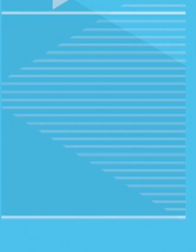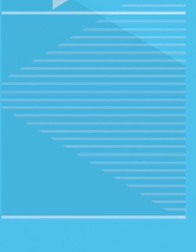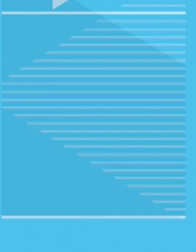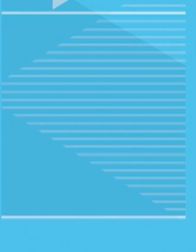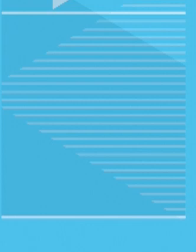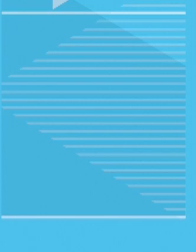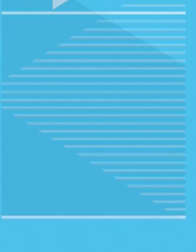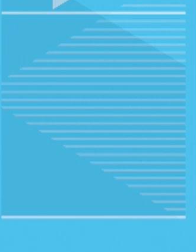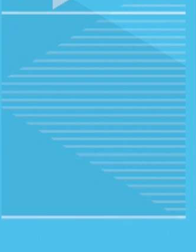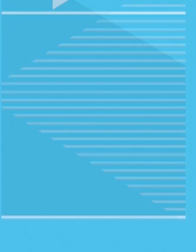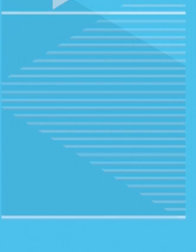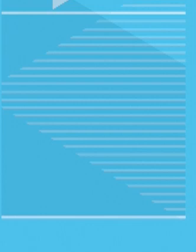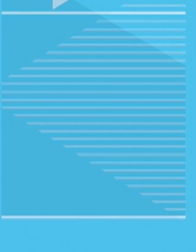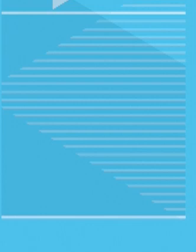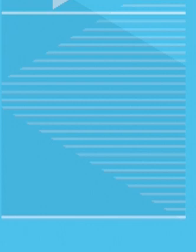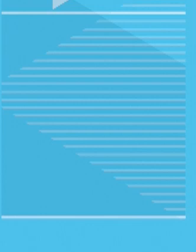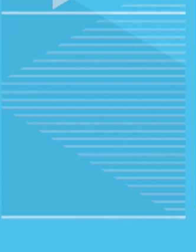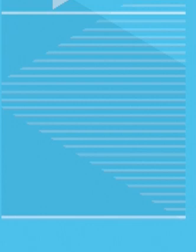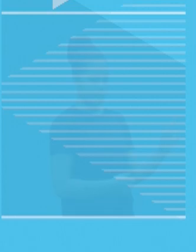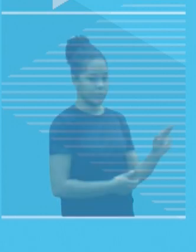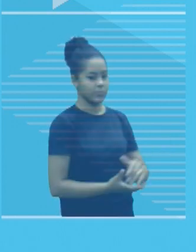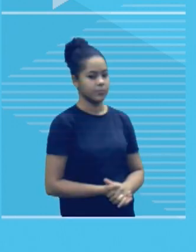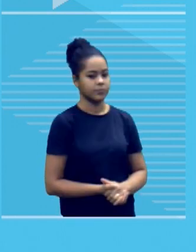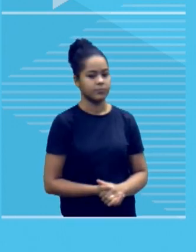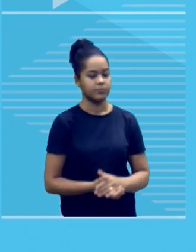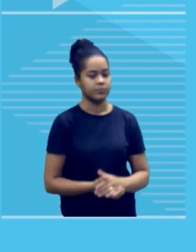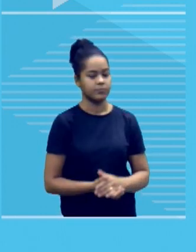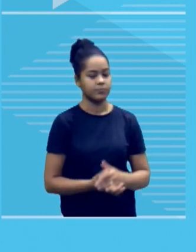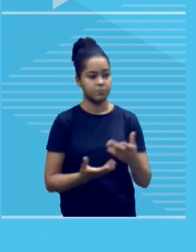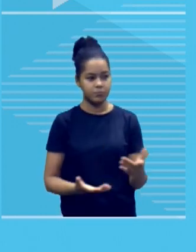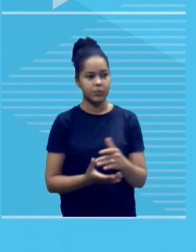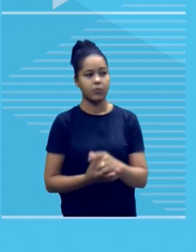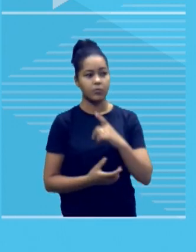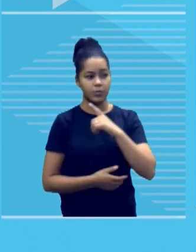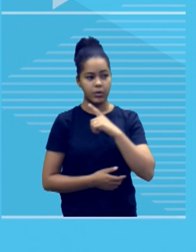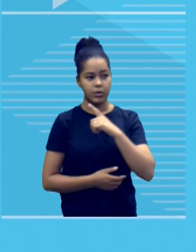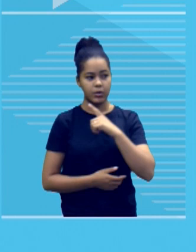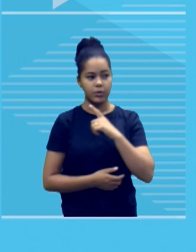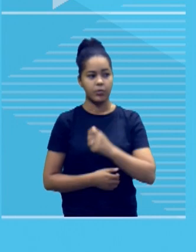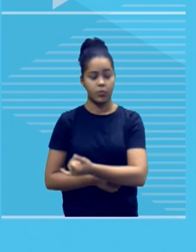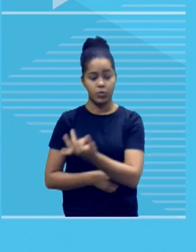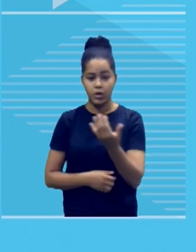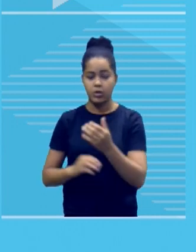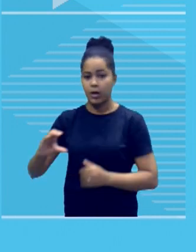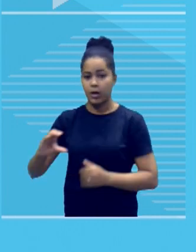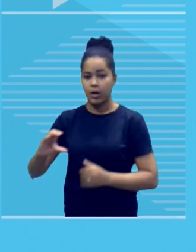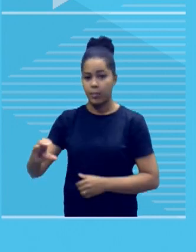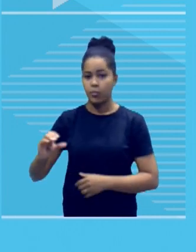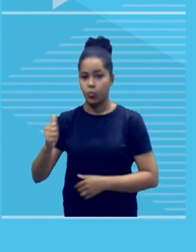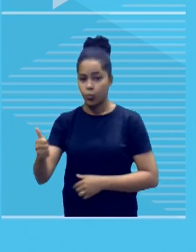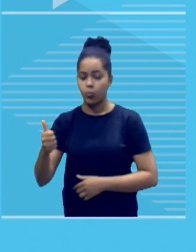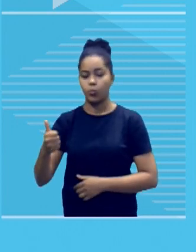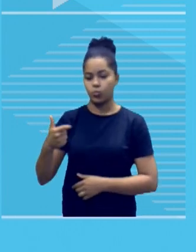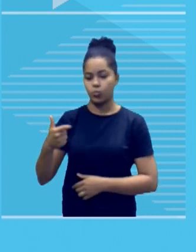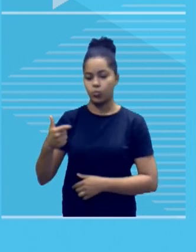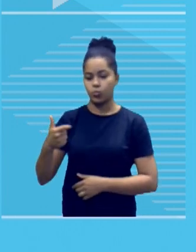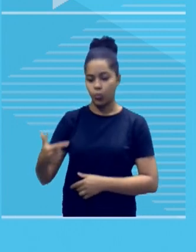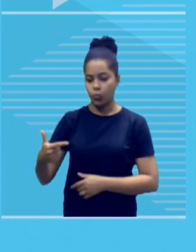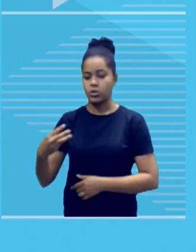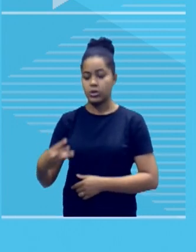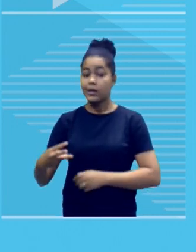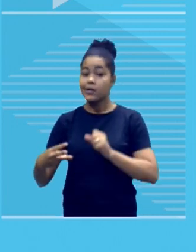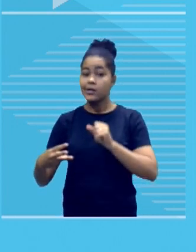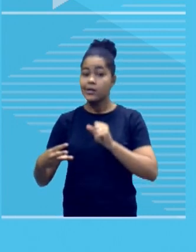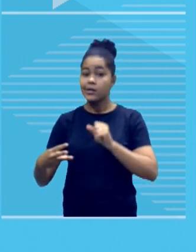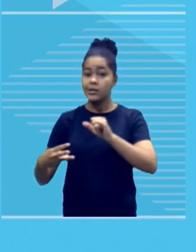responder assim para vocês ó vamos numerar tá aqui ó carbono 1 2 3 se